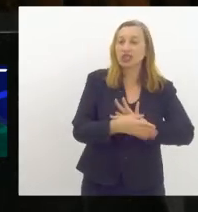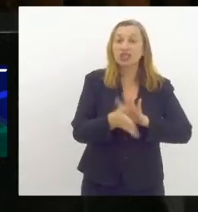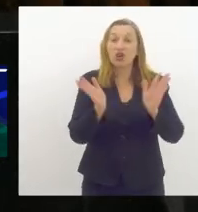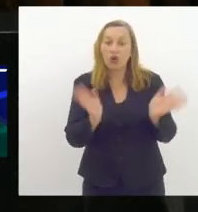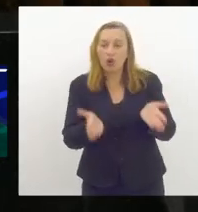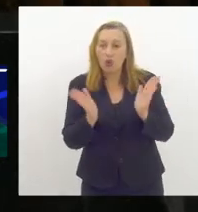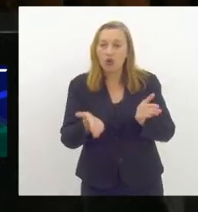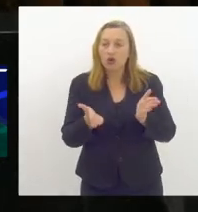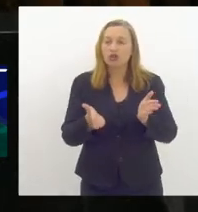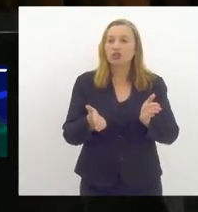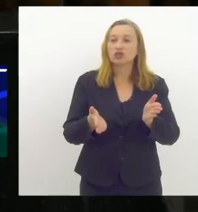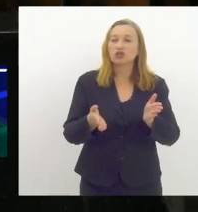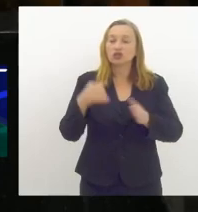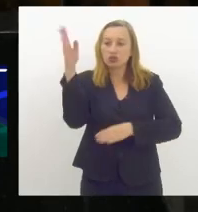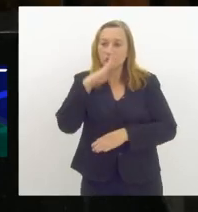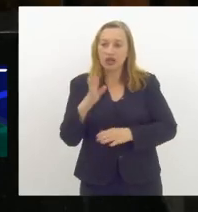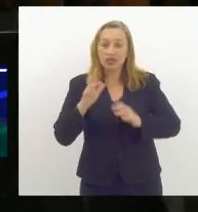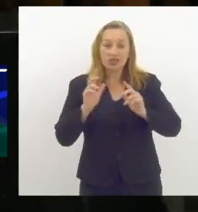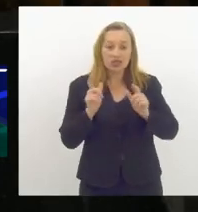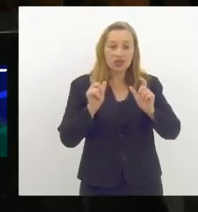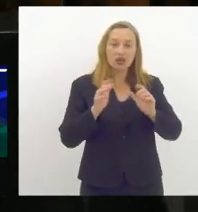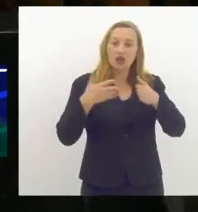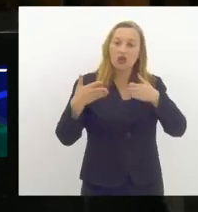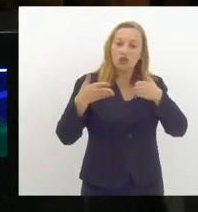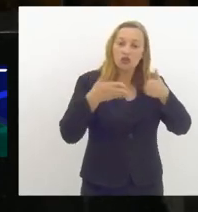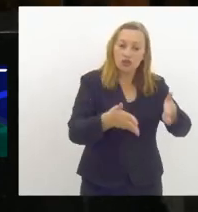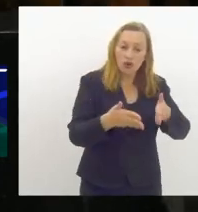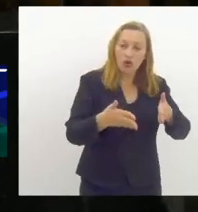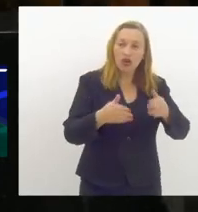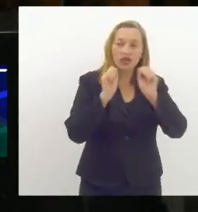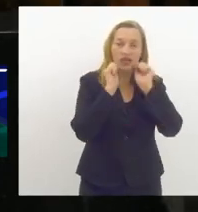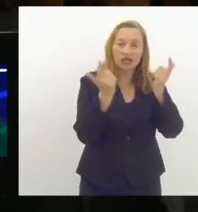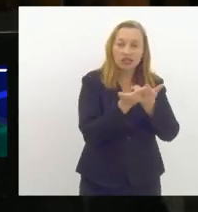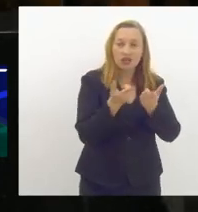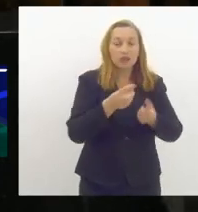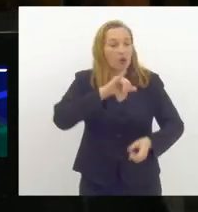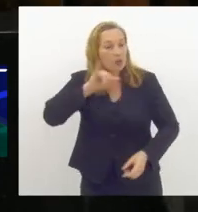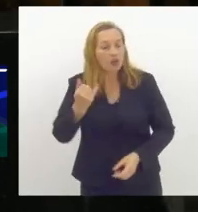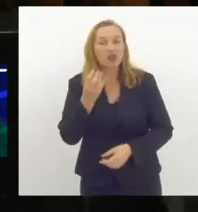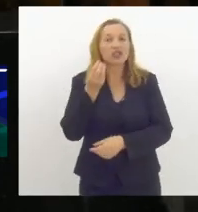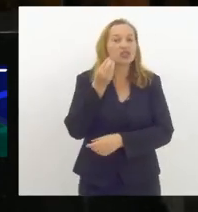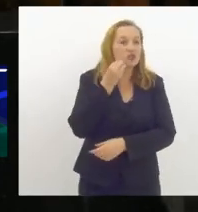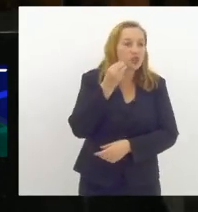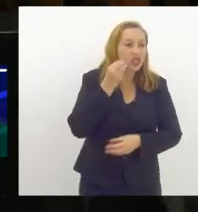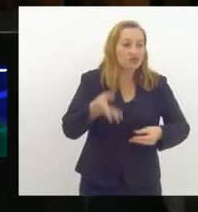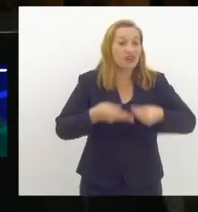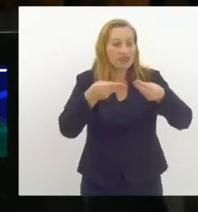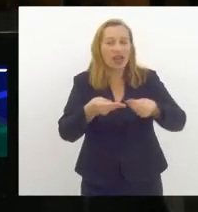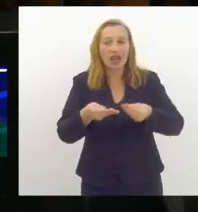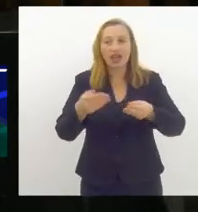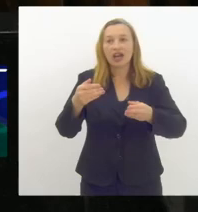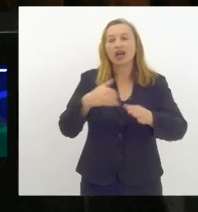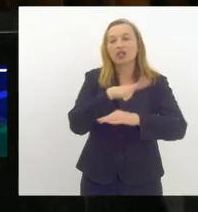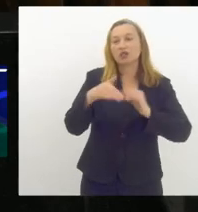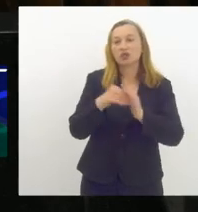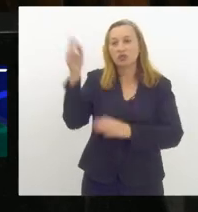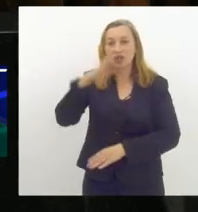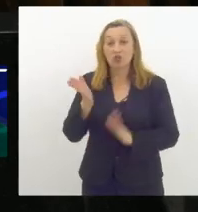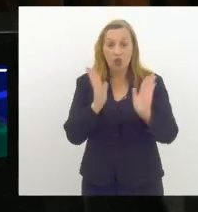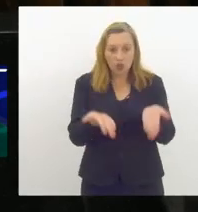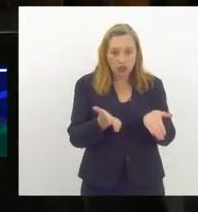se voltam à Assembleia Legislativa para poder aproveitar essa experiência que a gente vai dar para o Brasil e ter hoje